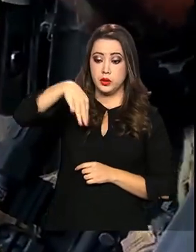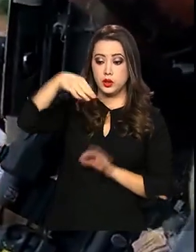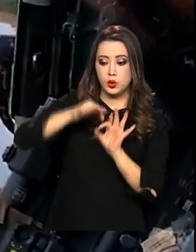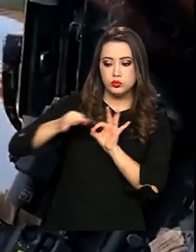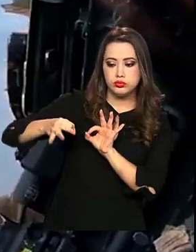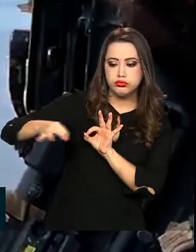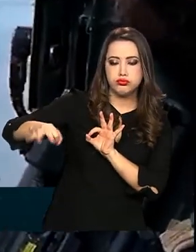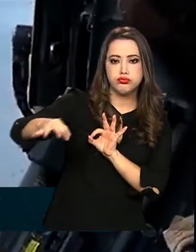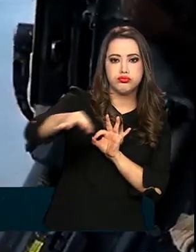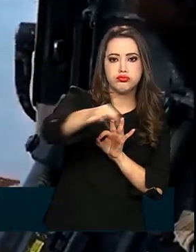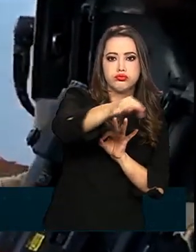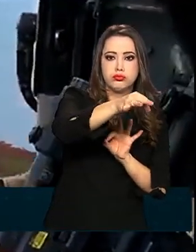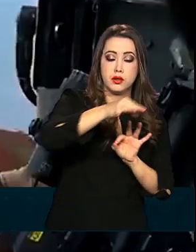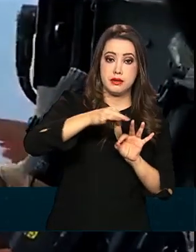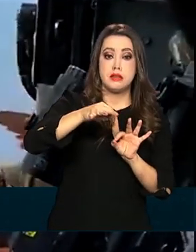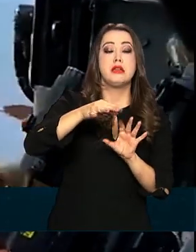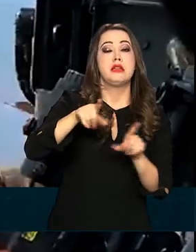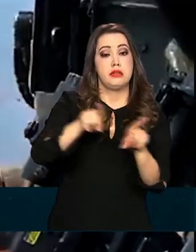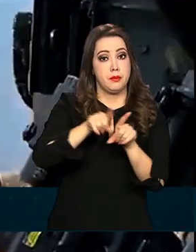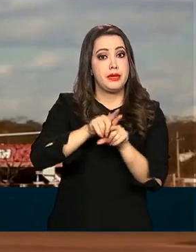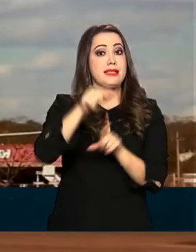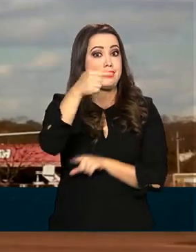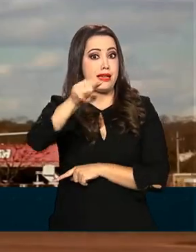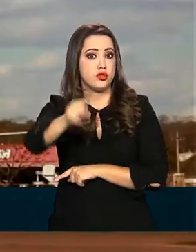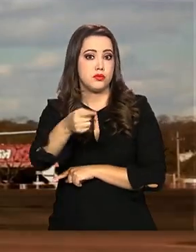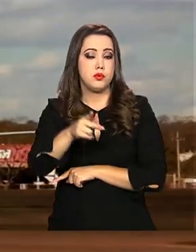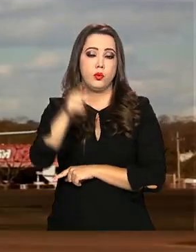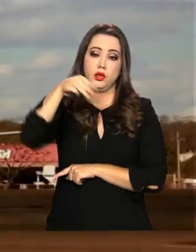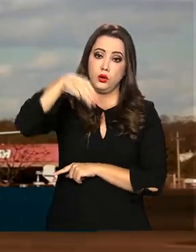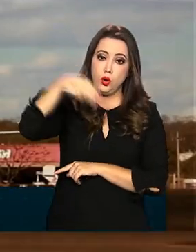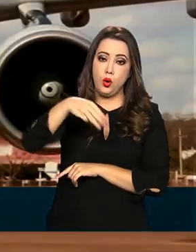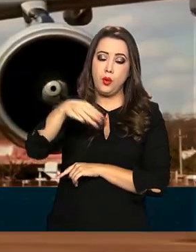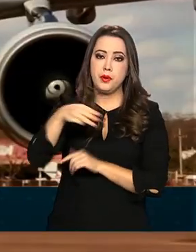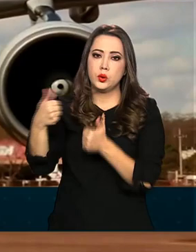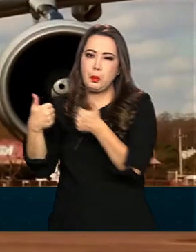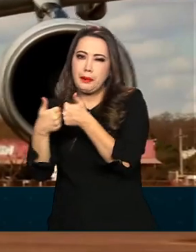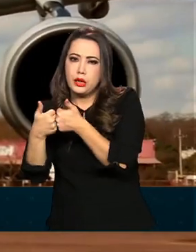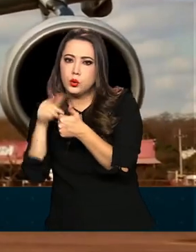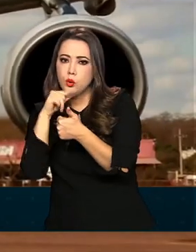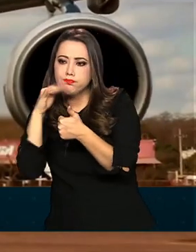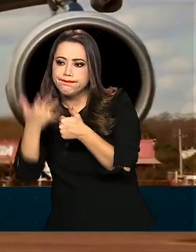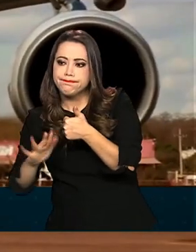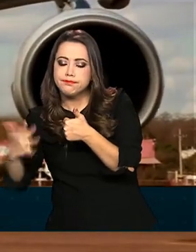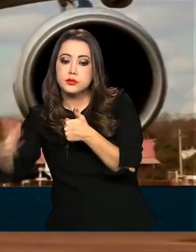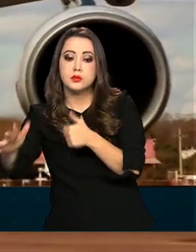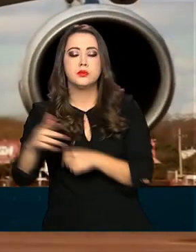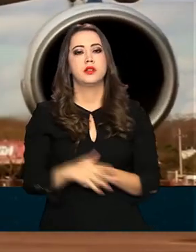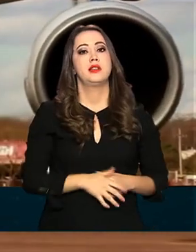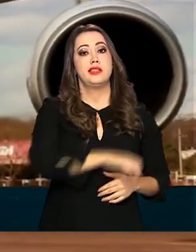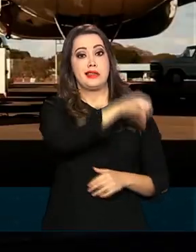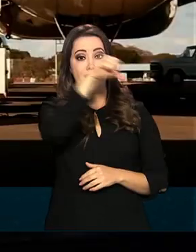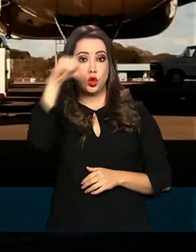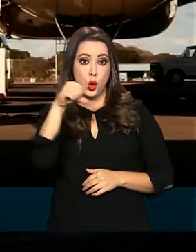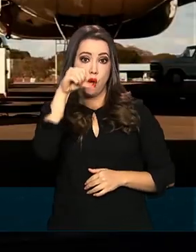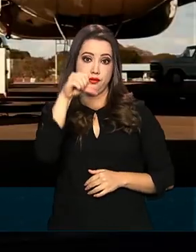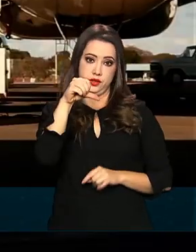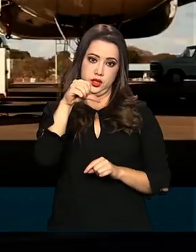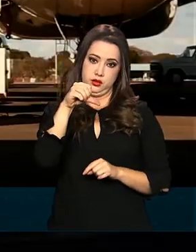terrestre, 7 mil quilômetros de fronteira marítima e ainda abriga 9 dos 20 maiores aeroportos da América